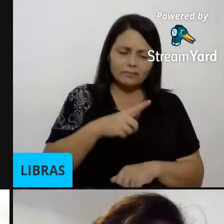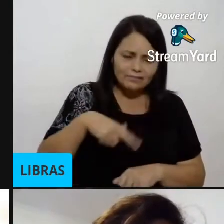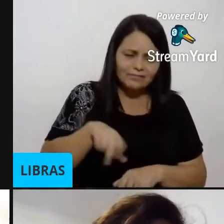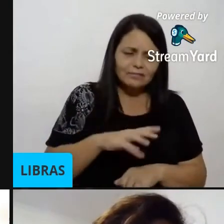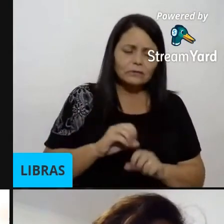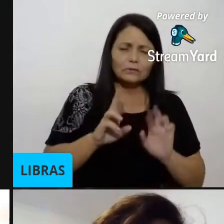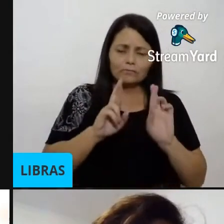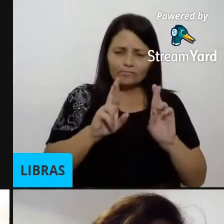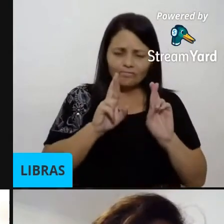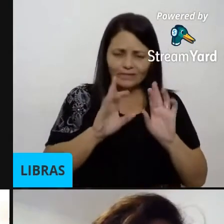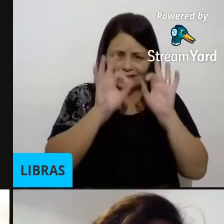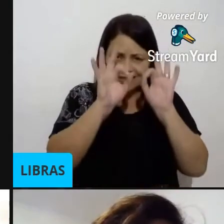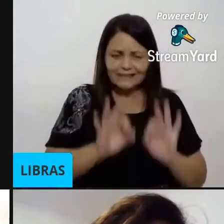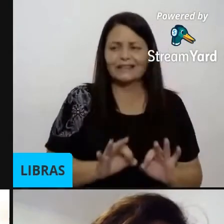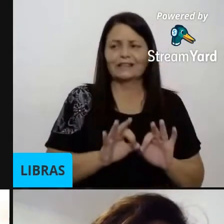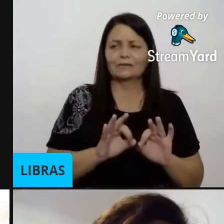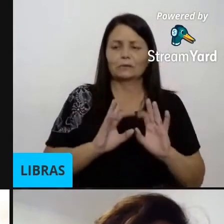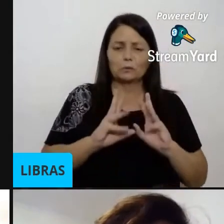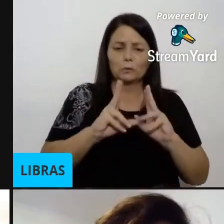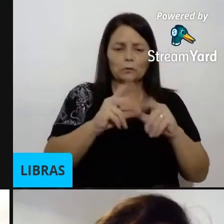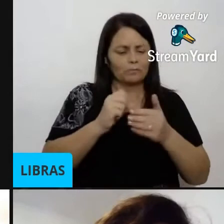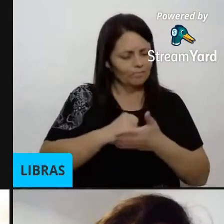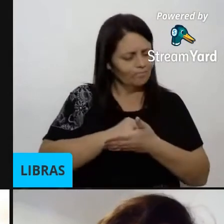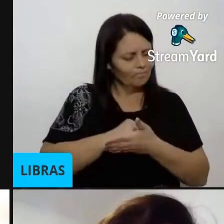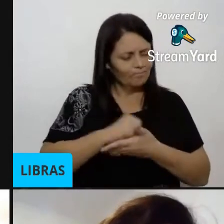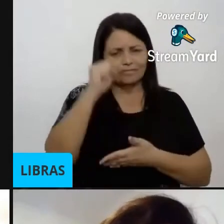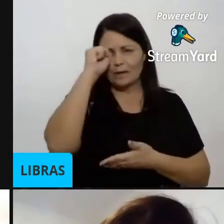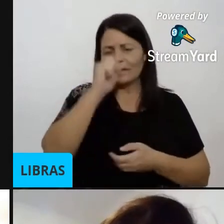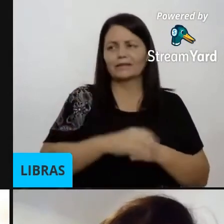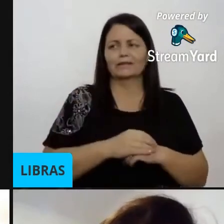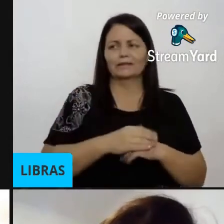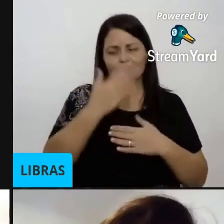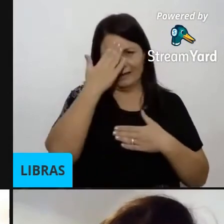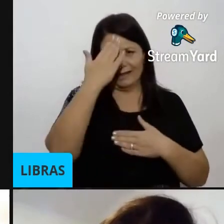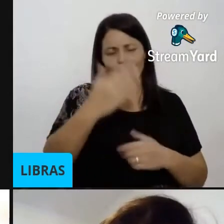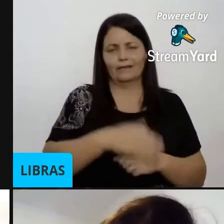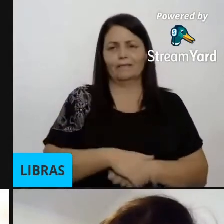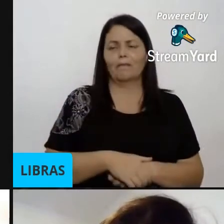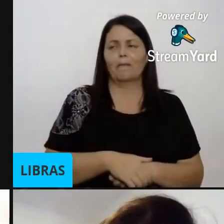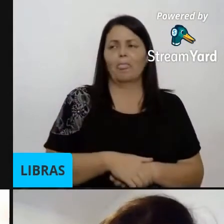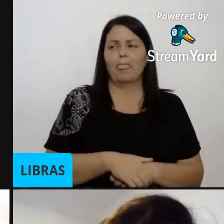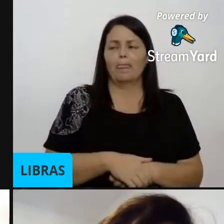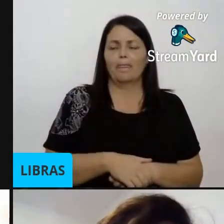dar certo, tudo vai passar. Muito obrigada.